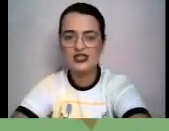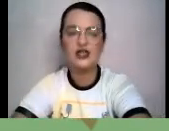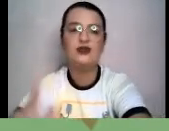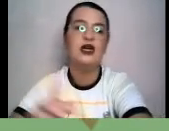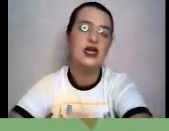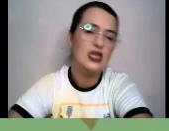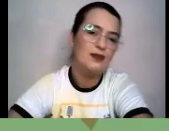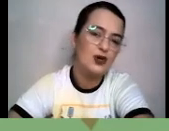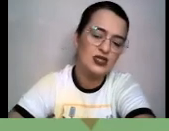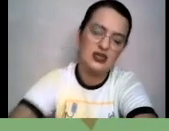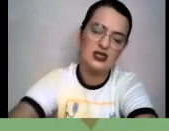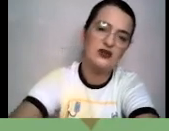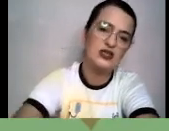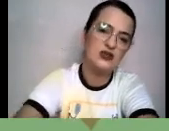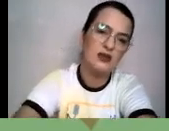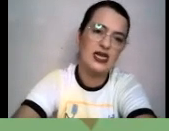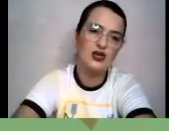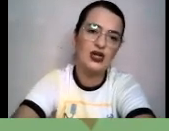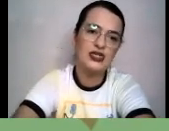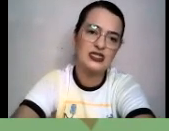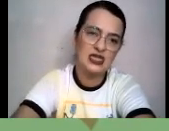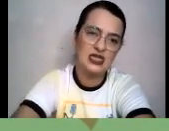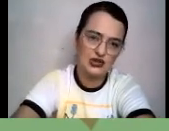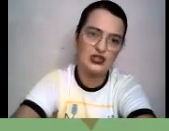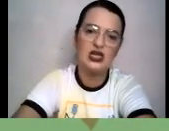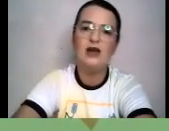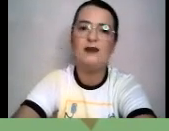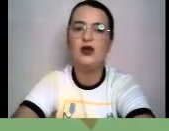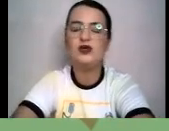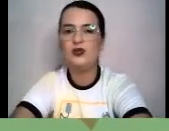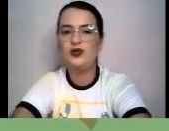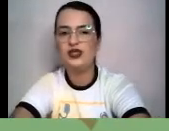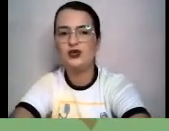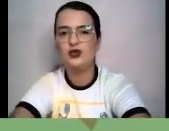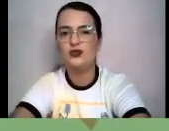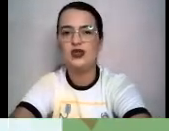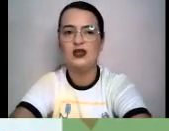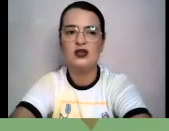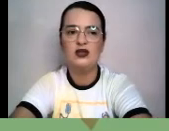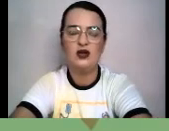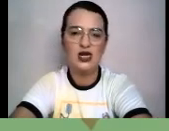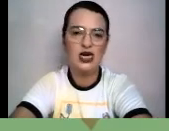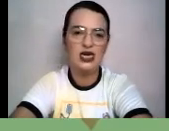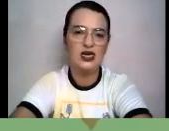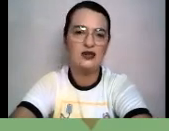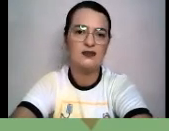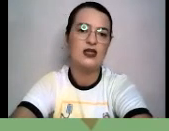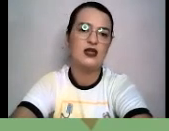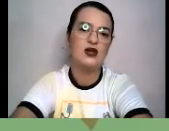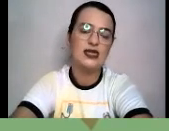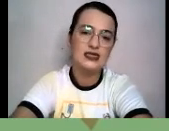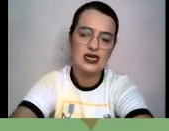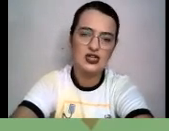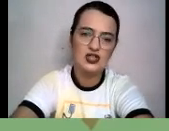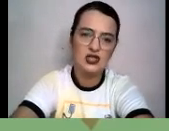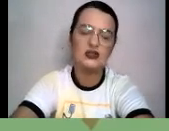essa questão e depois, né, vocês vão mandar todas as questões para o seu professor. Ok?